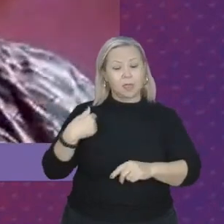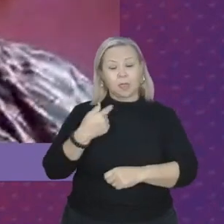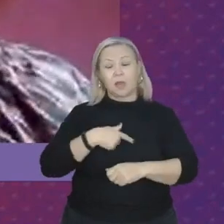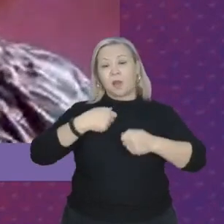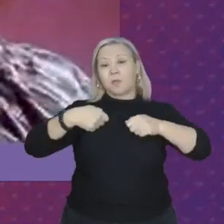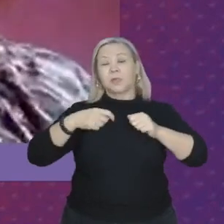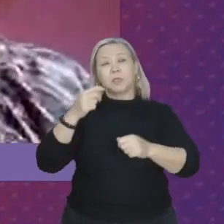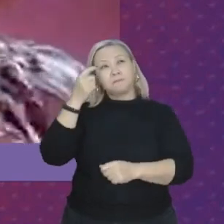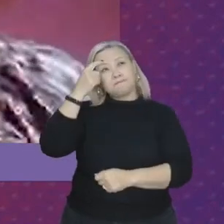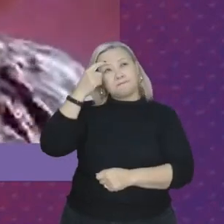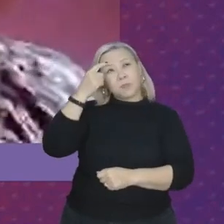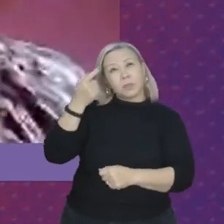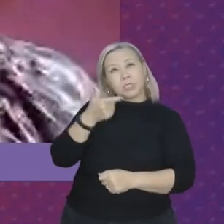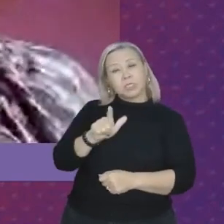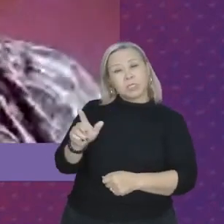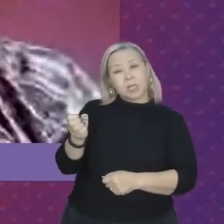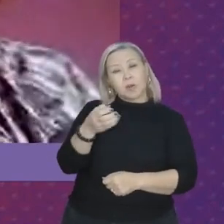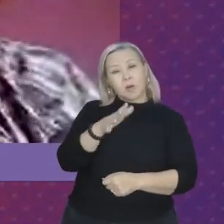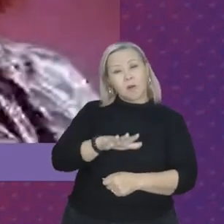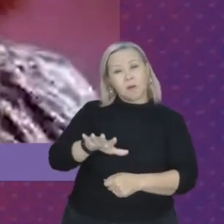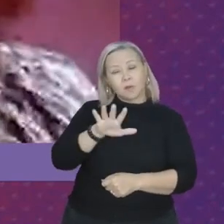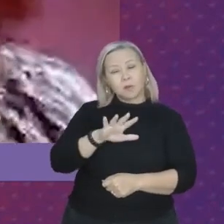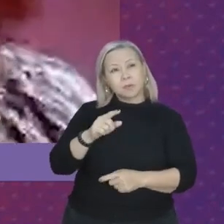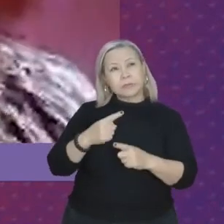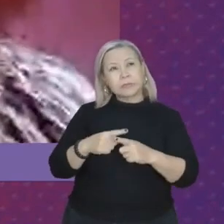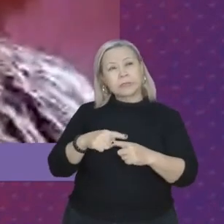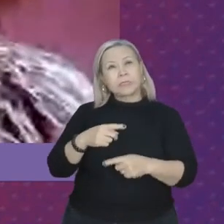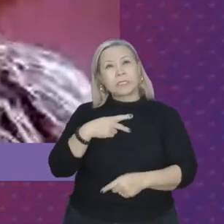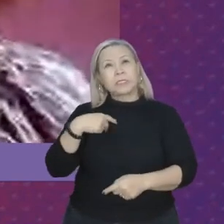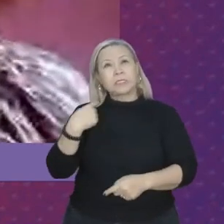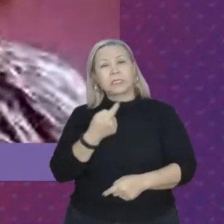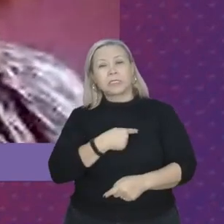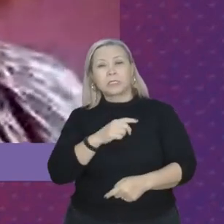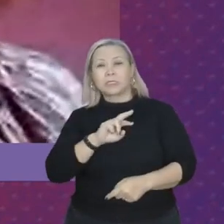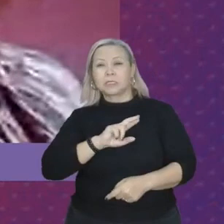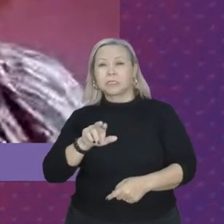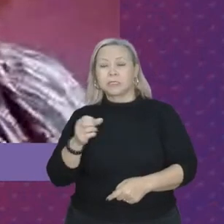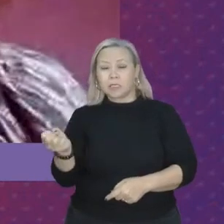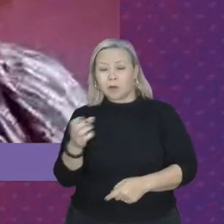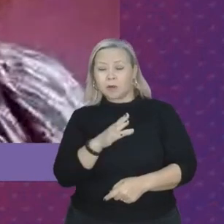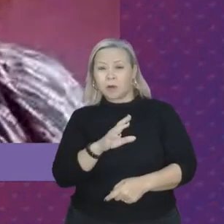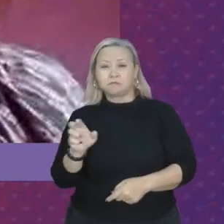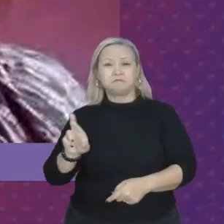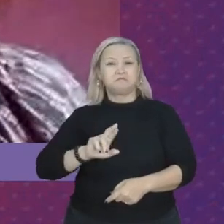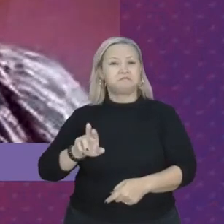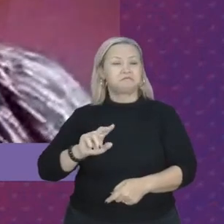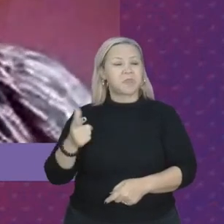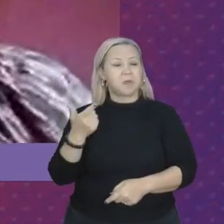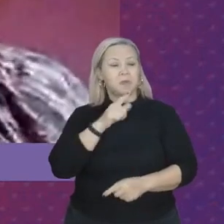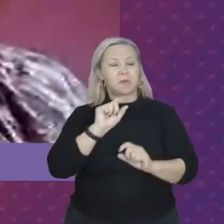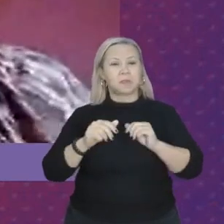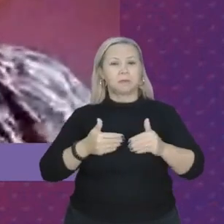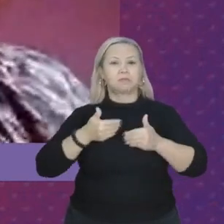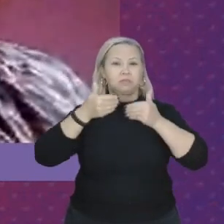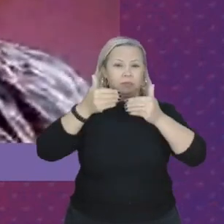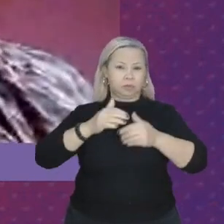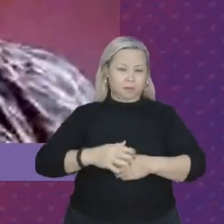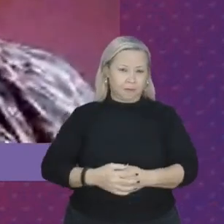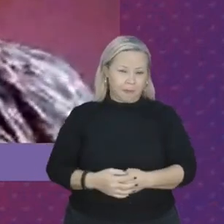pensar como é que a gente renova todos eles, porque se a gente não renova todos eles, a gente também não consegue avançar, né? Não é